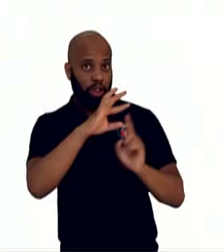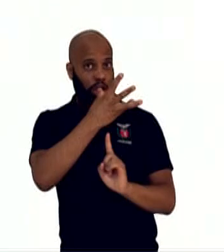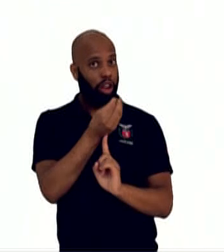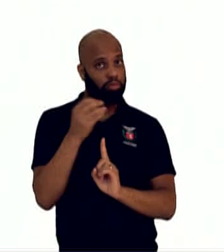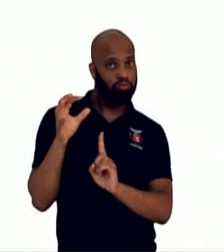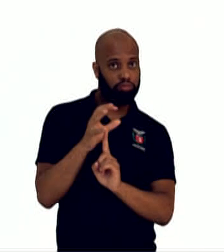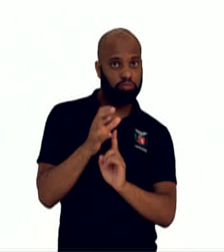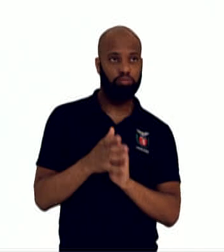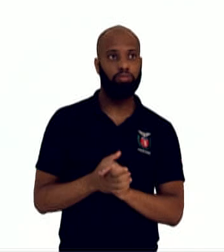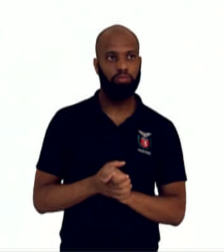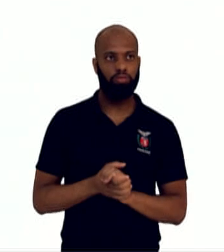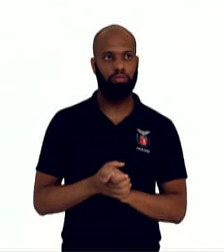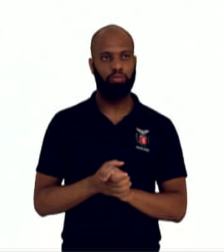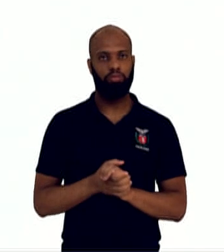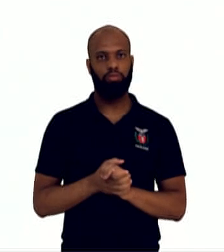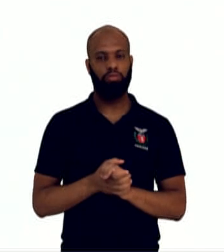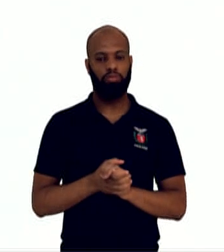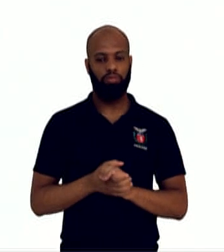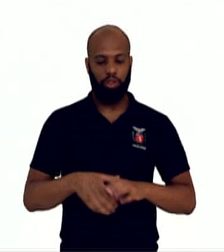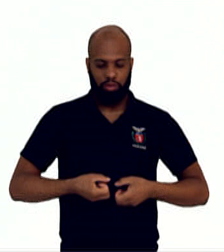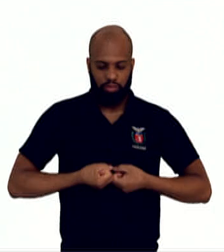artístico? Foi o